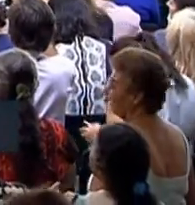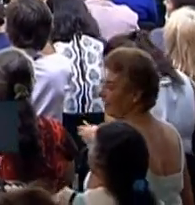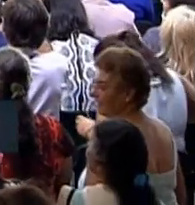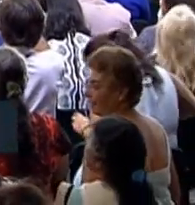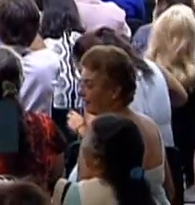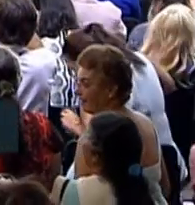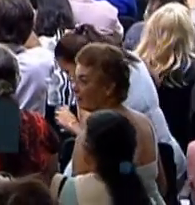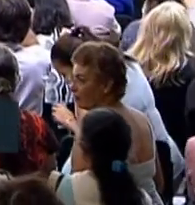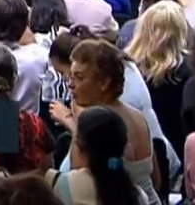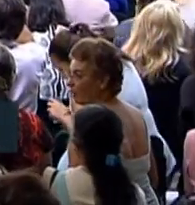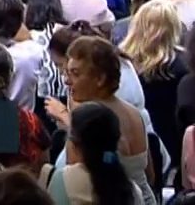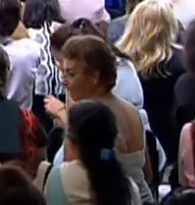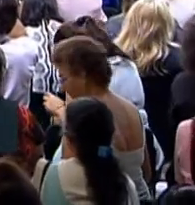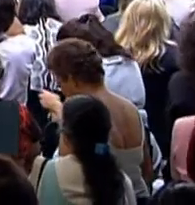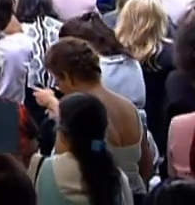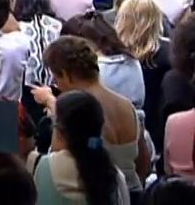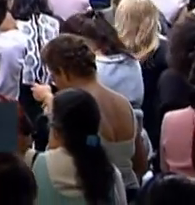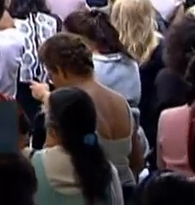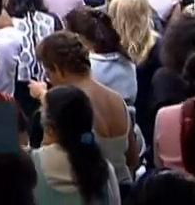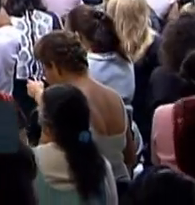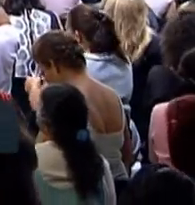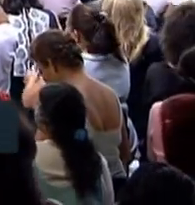E aí